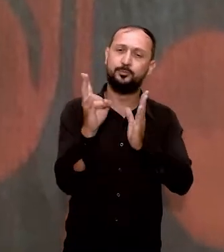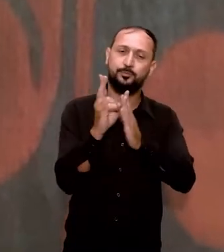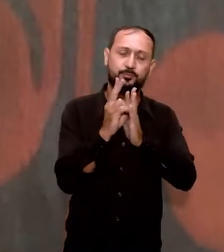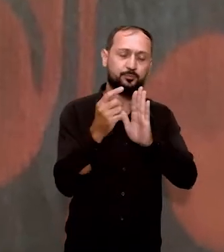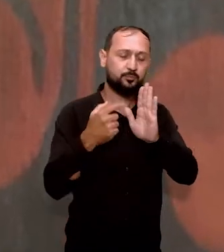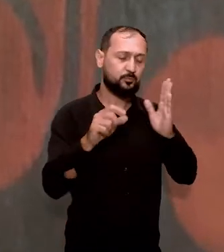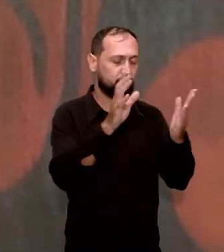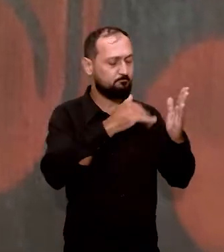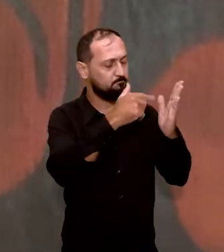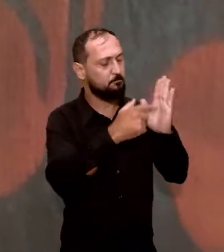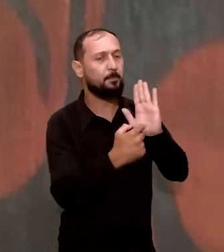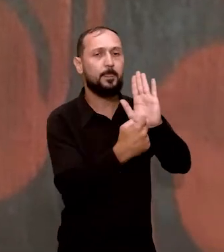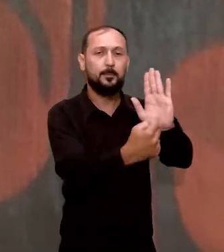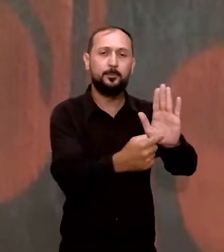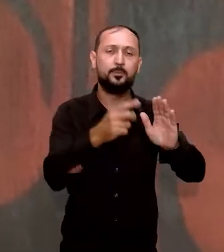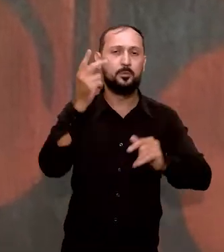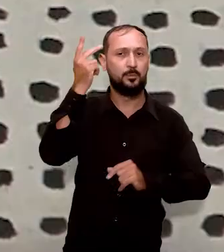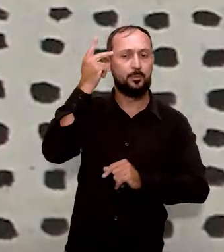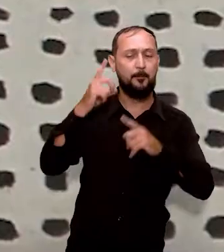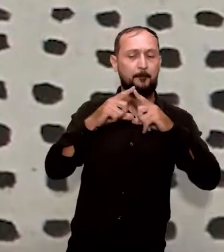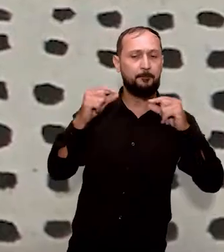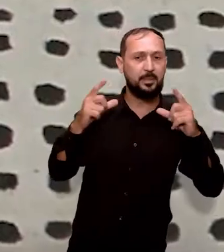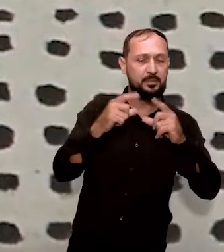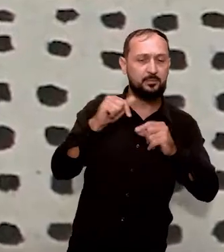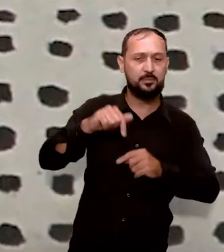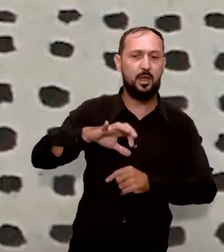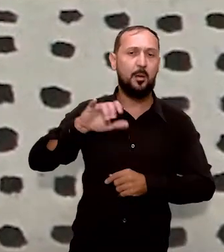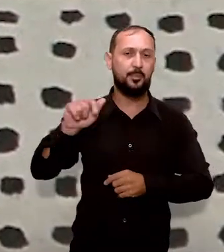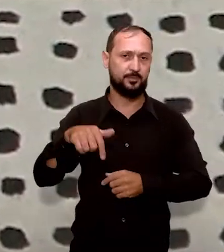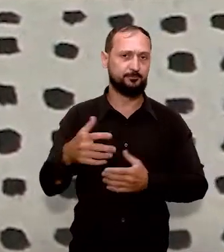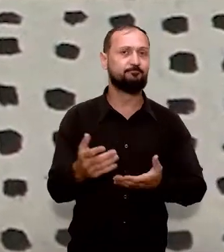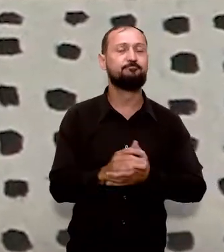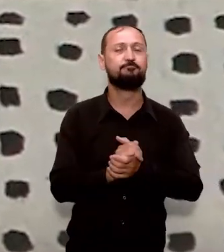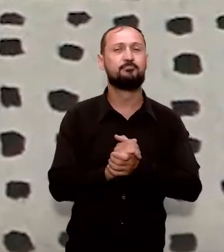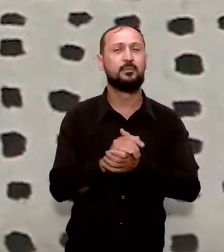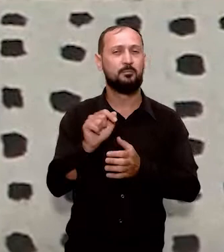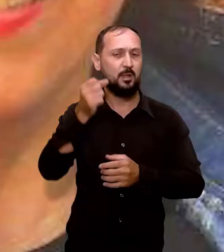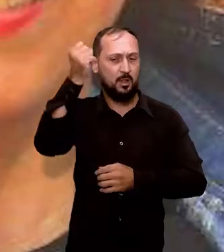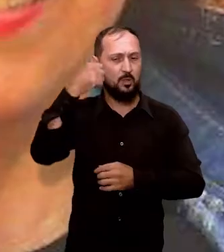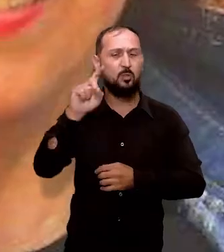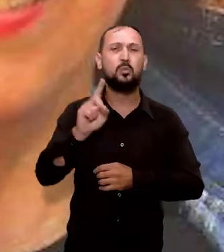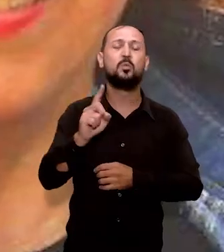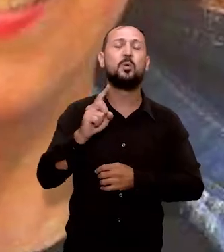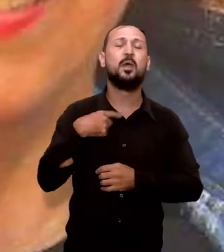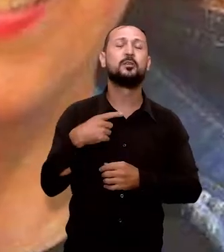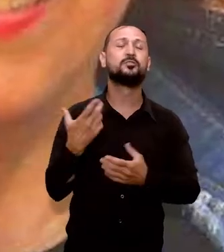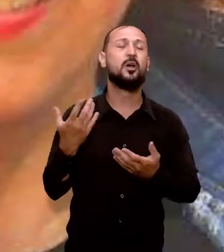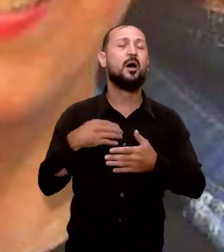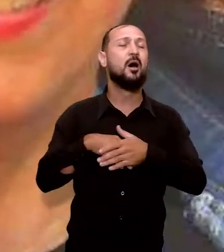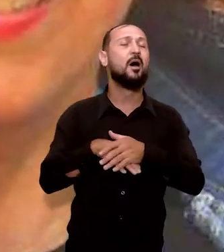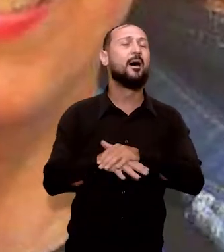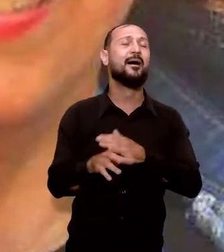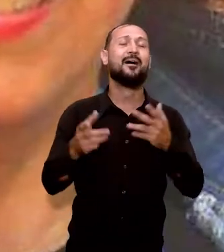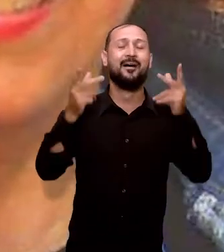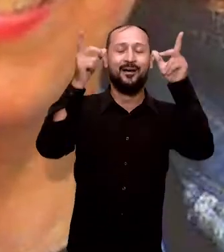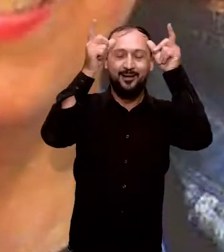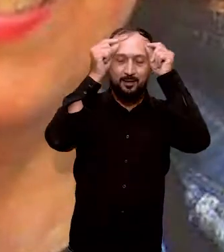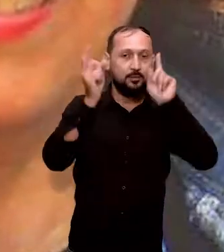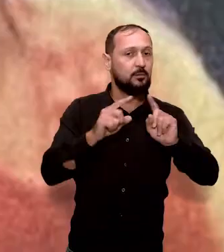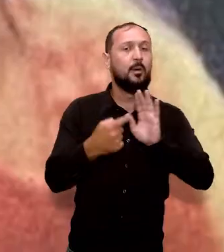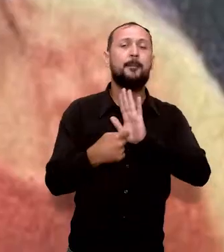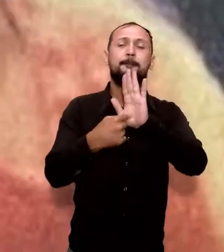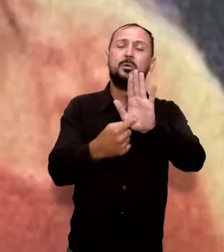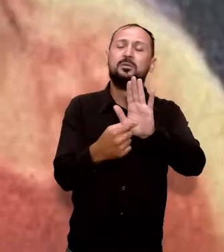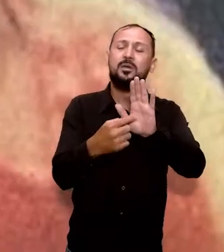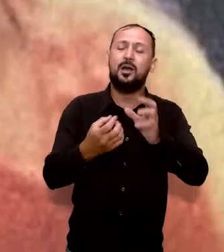indígena em Brasília, Goiânia, São Paulo e Campo Grande. Para Lúcia, a arte não é um hobby, mas uma maneira